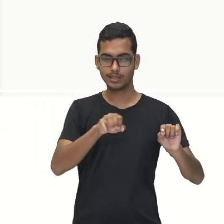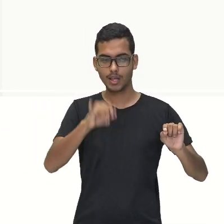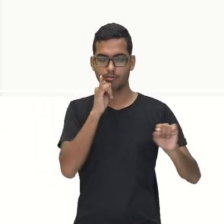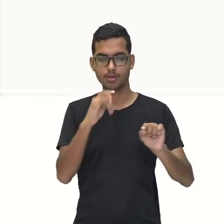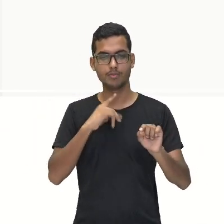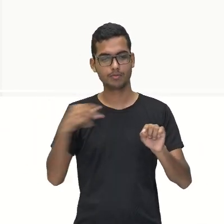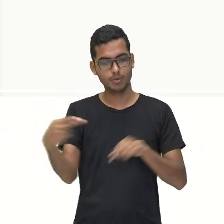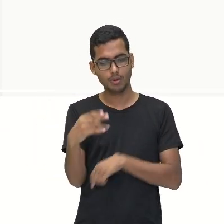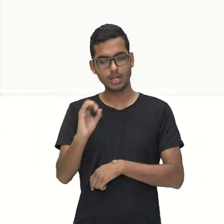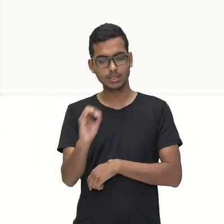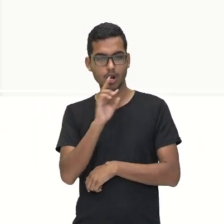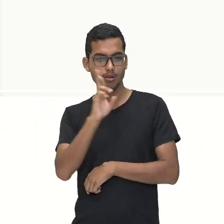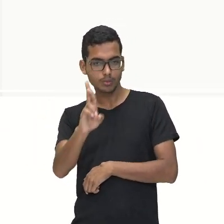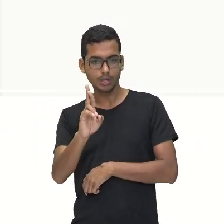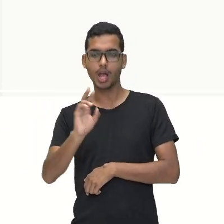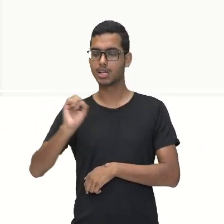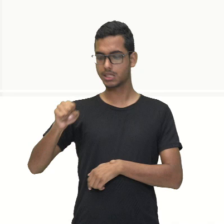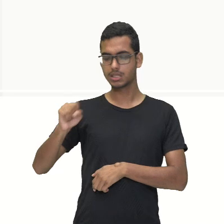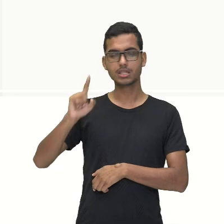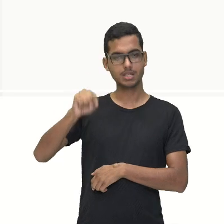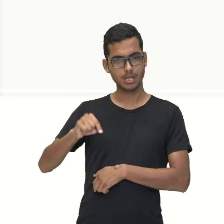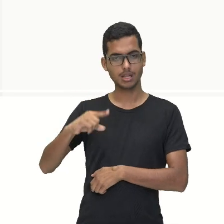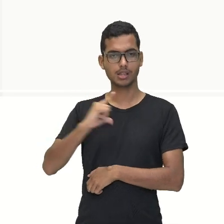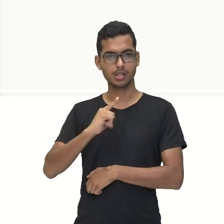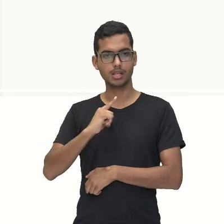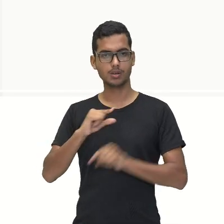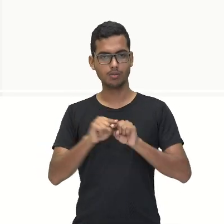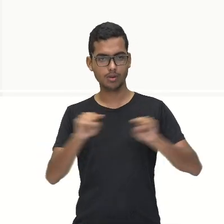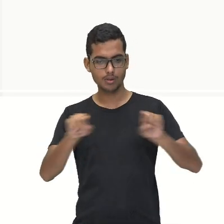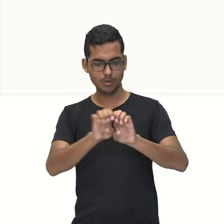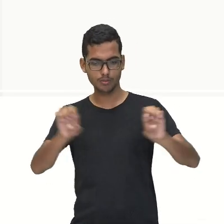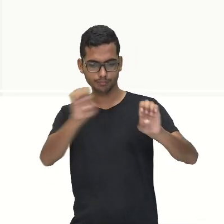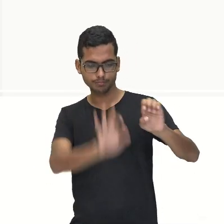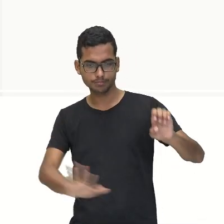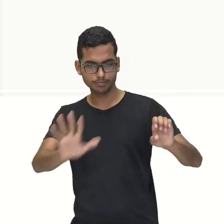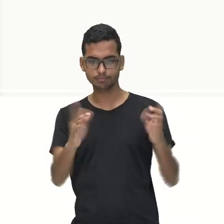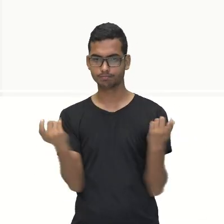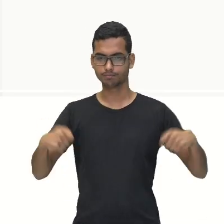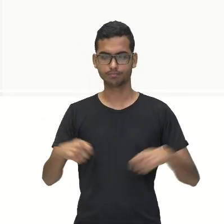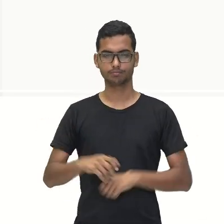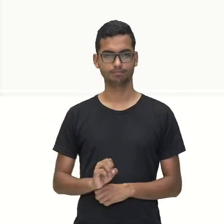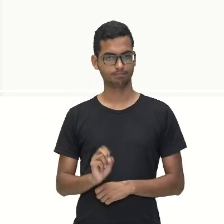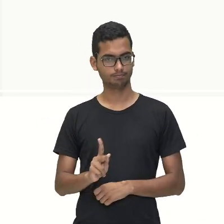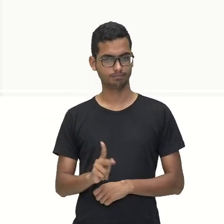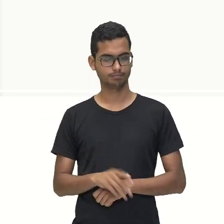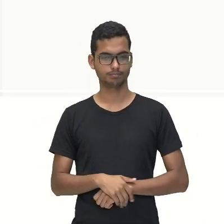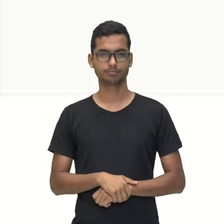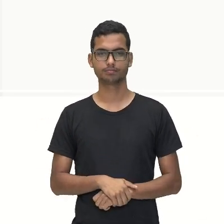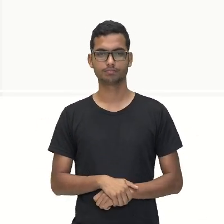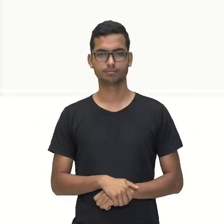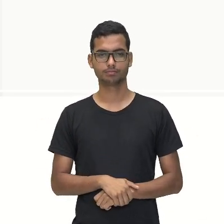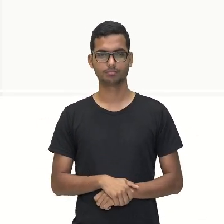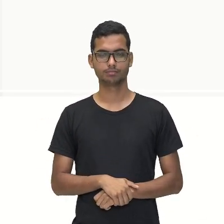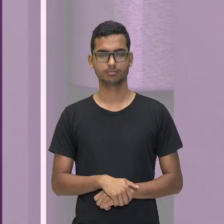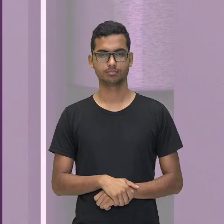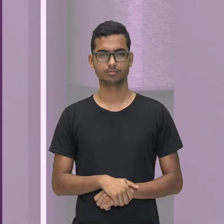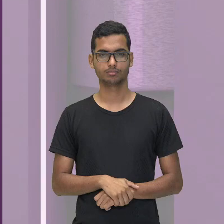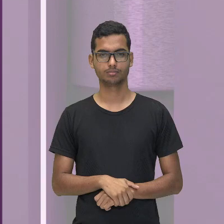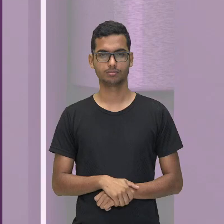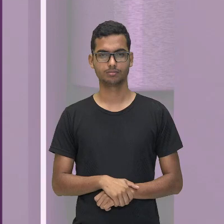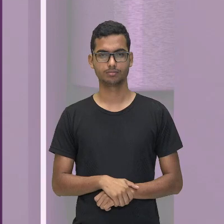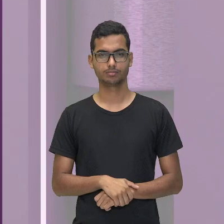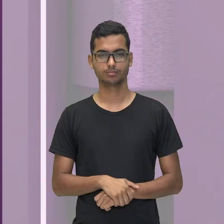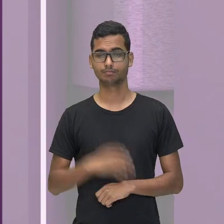a zero, aí sim nós poderíamos determinar a sua equação geral, tá bom? Então,